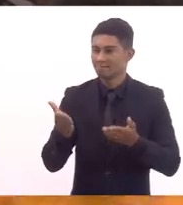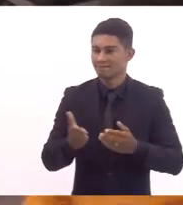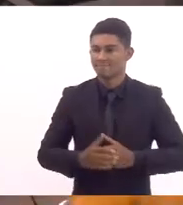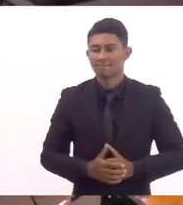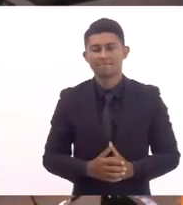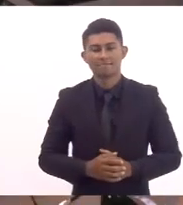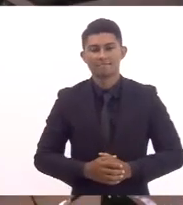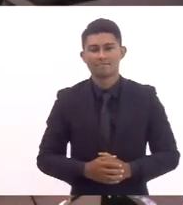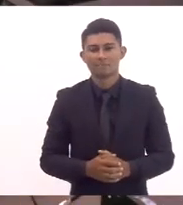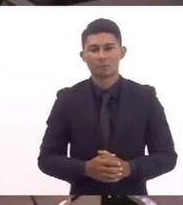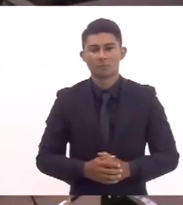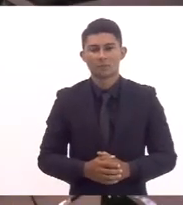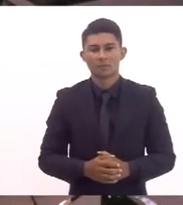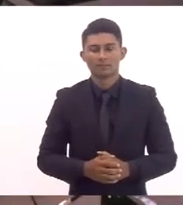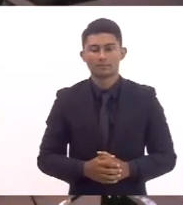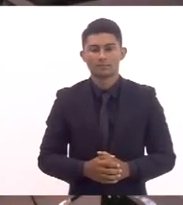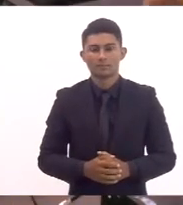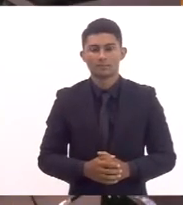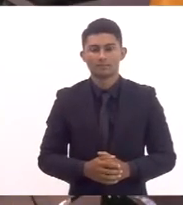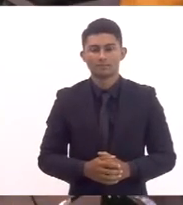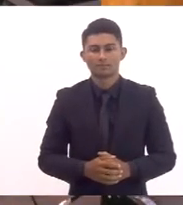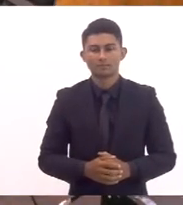E aí